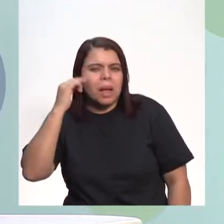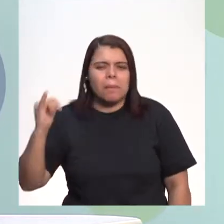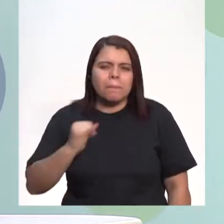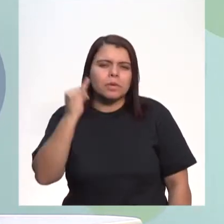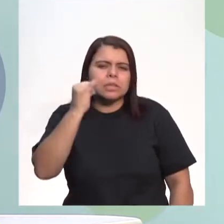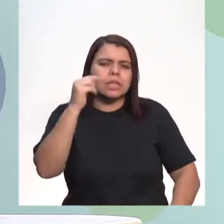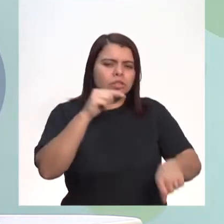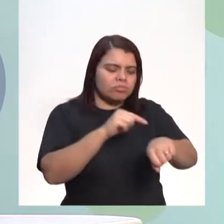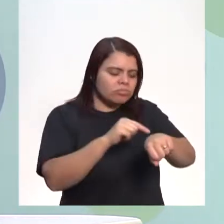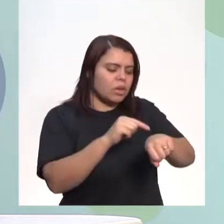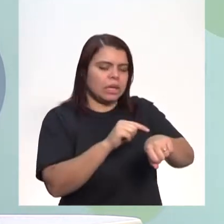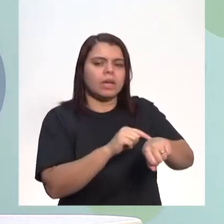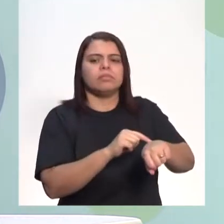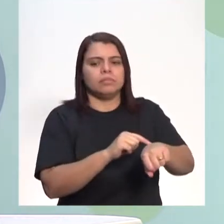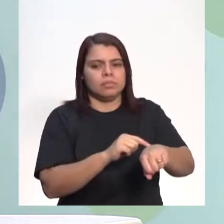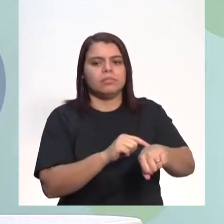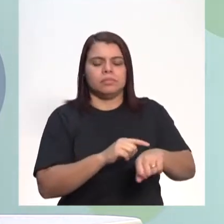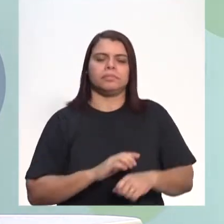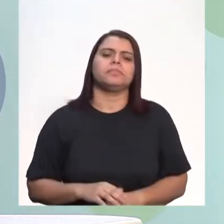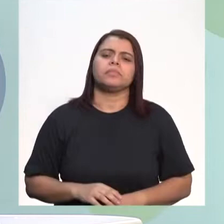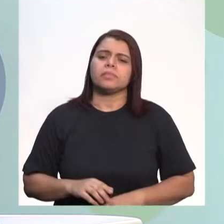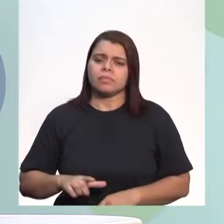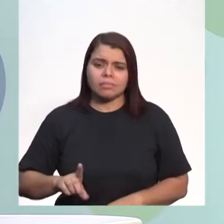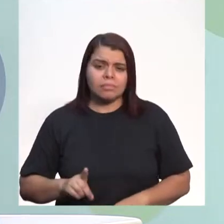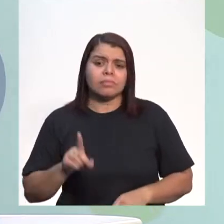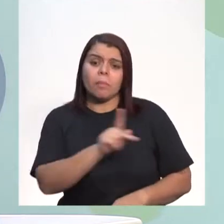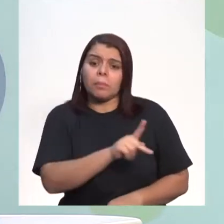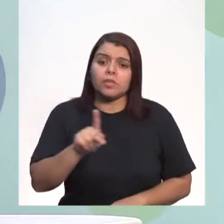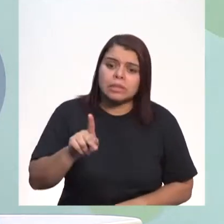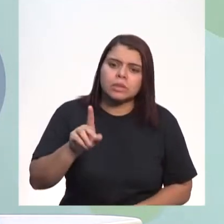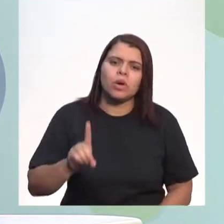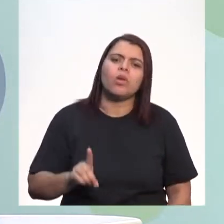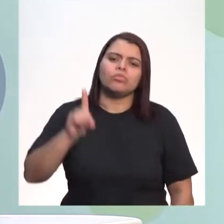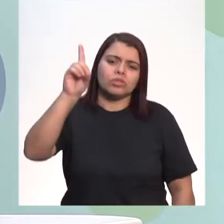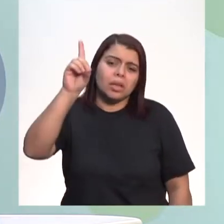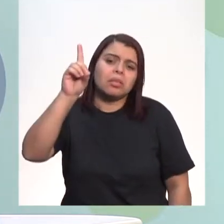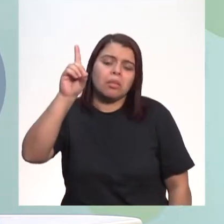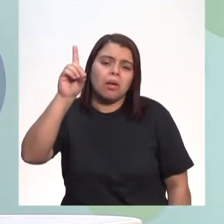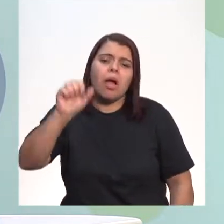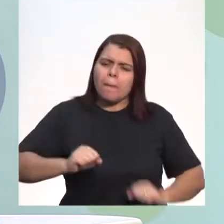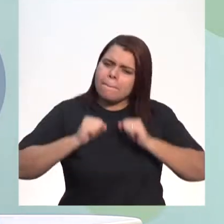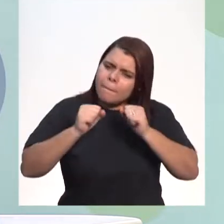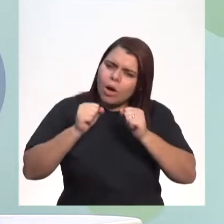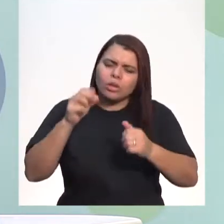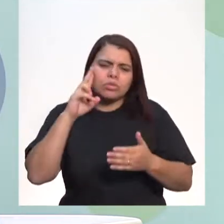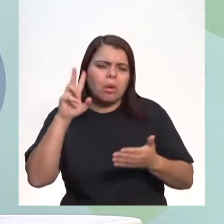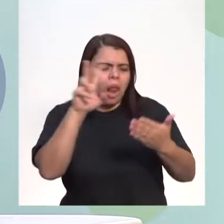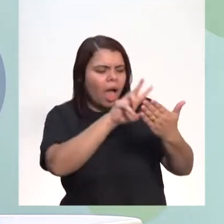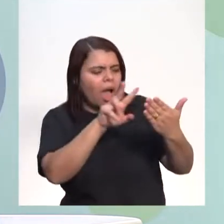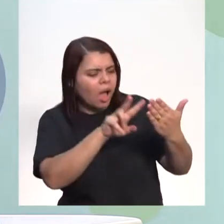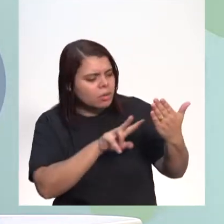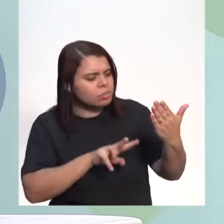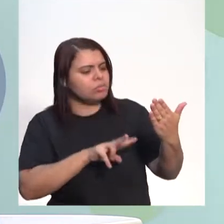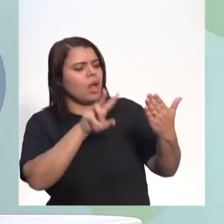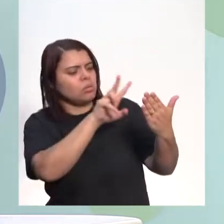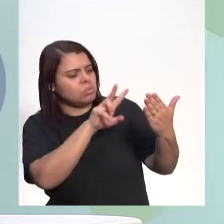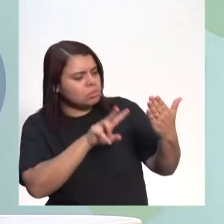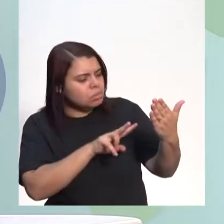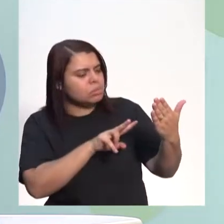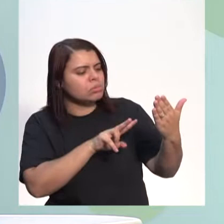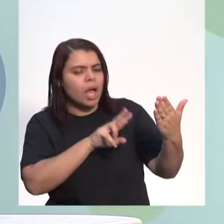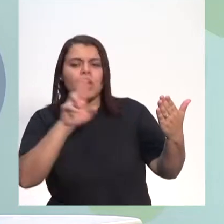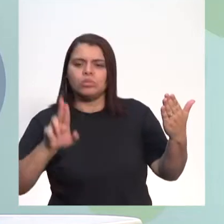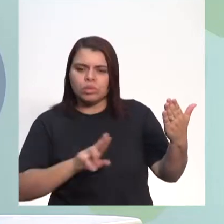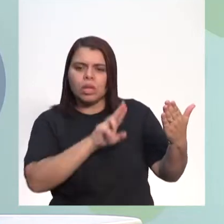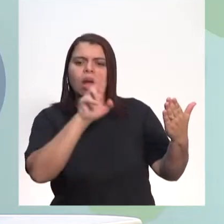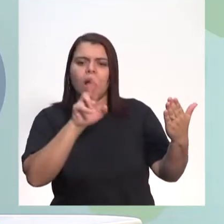rico. Então, o professor, o gestor, eles podem e devem estar consultando essas pautas e usando as referências que estão